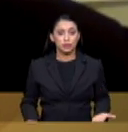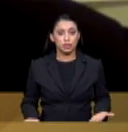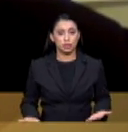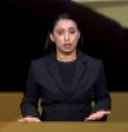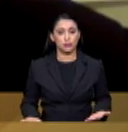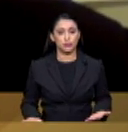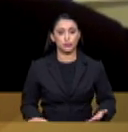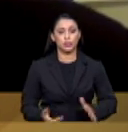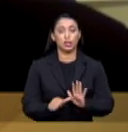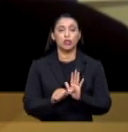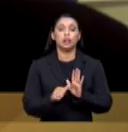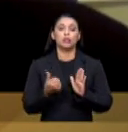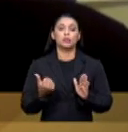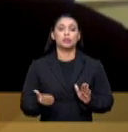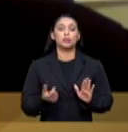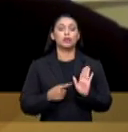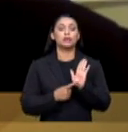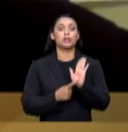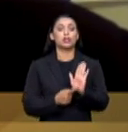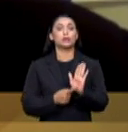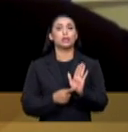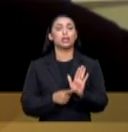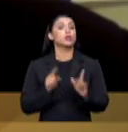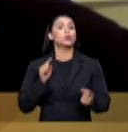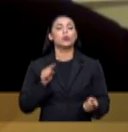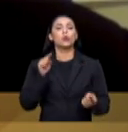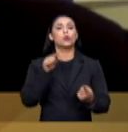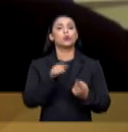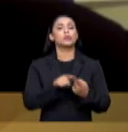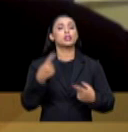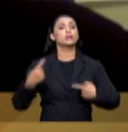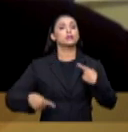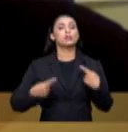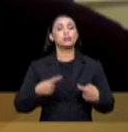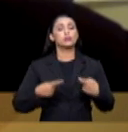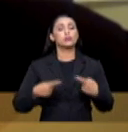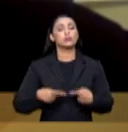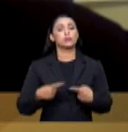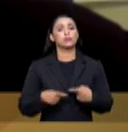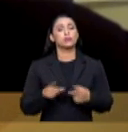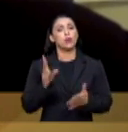Excelências, primeiramente, deve-se ressaltar que o objeto dessa discussão é o mesmo que